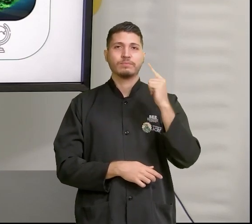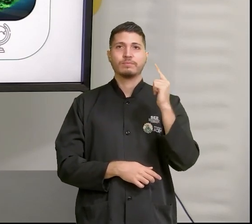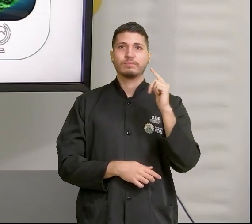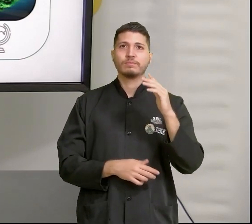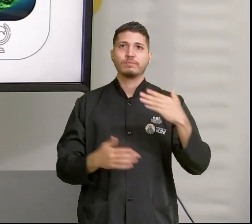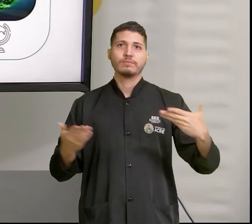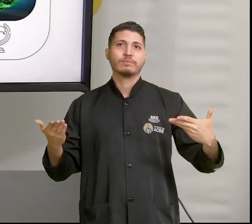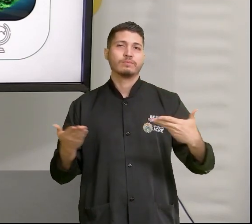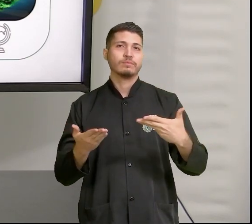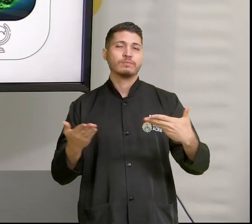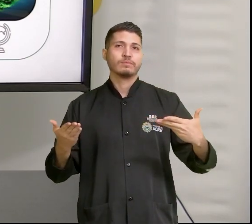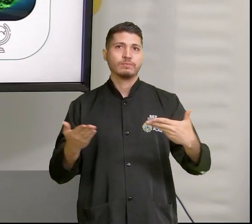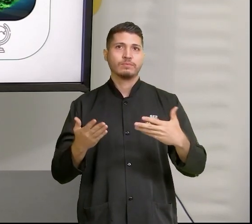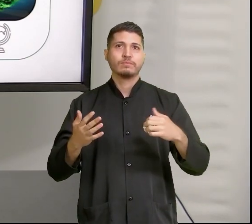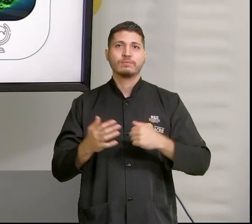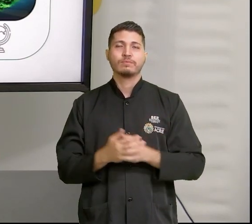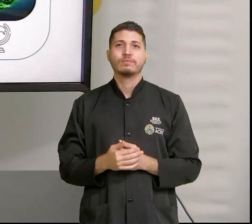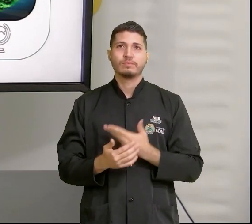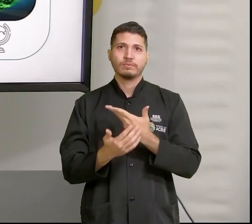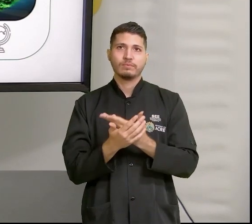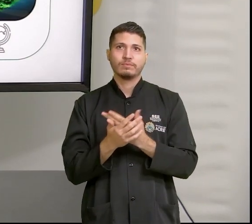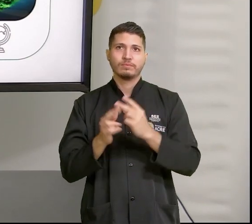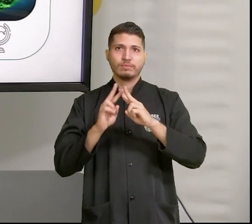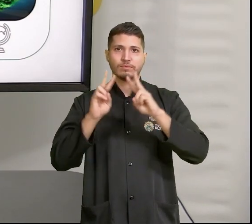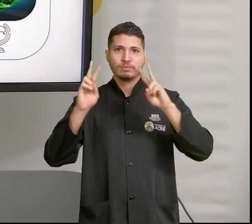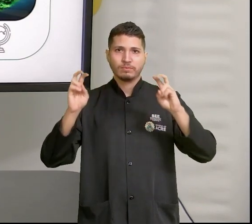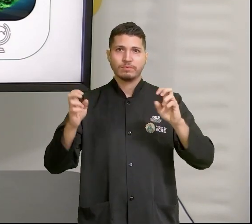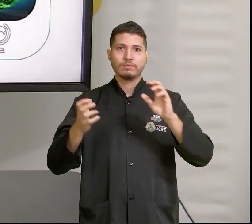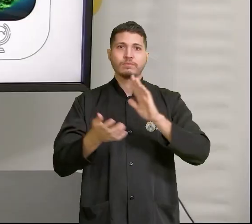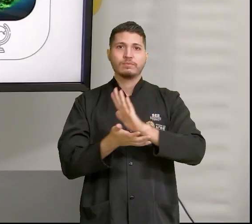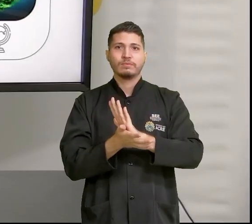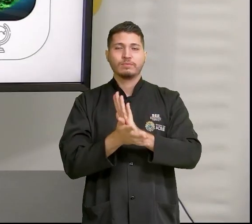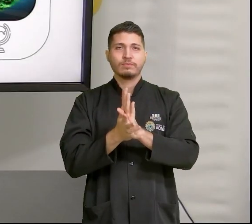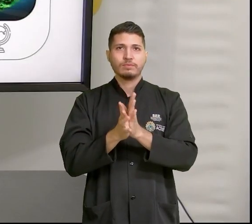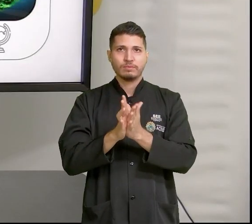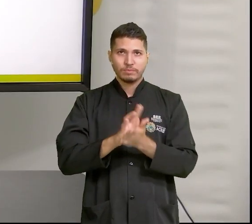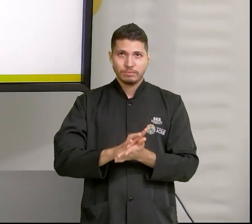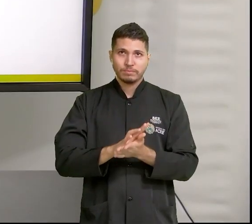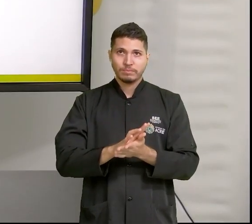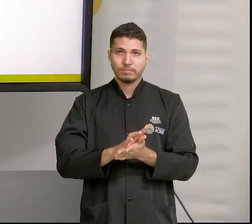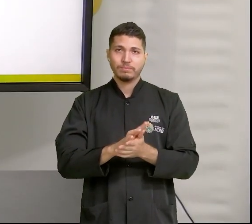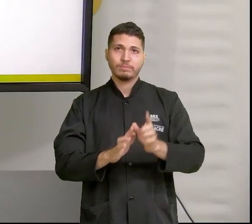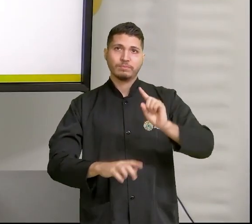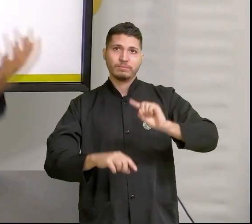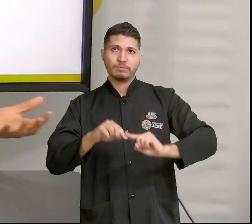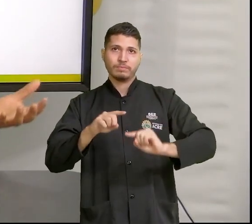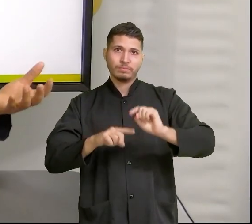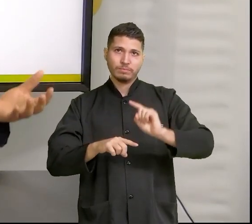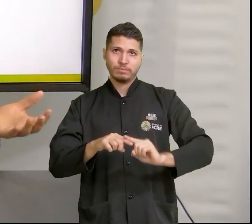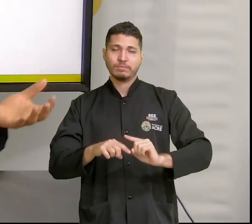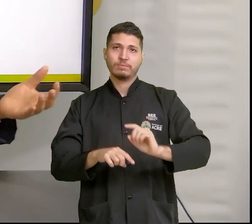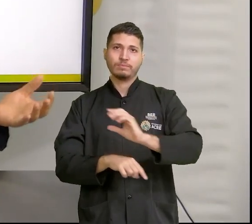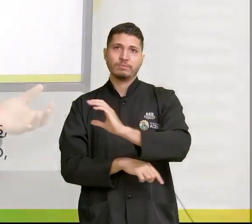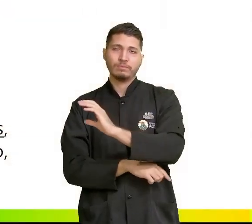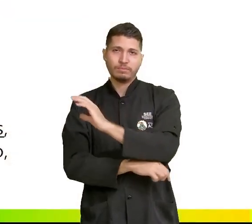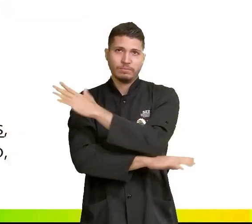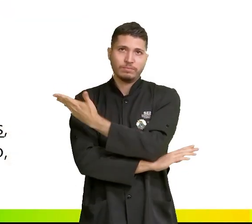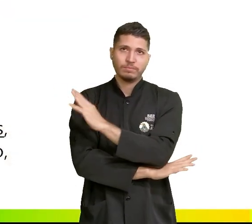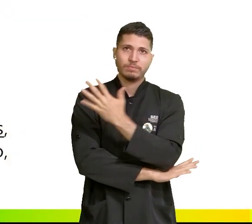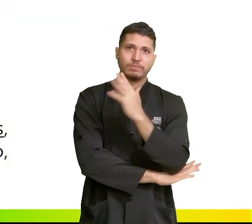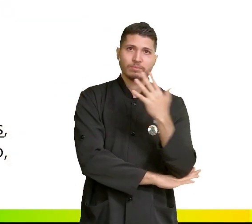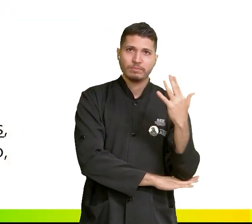sobre degradação dos recursos naturais. Vamos então à nossa aula? Eu quero começar falando